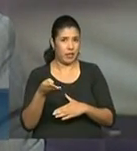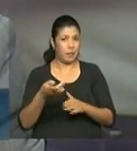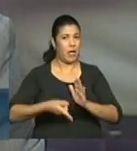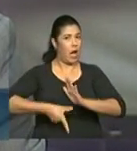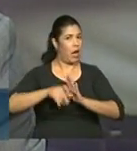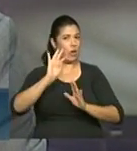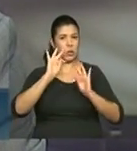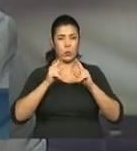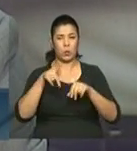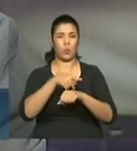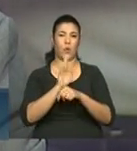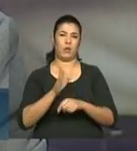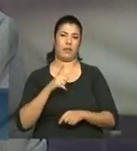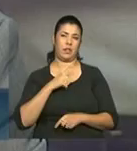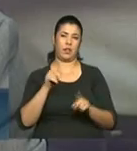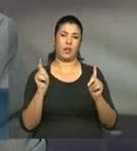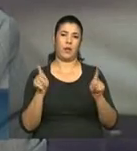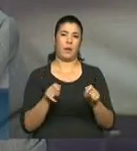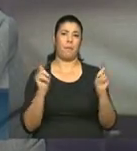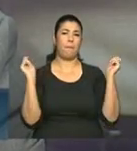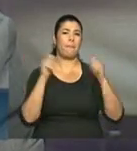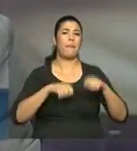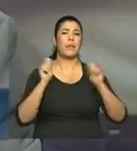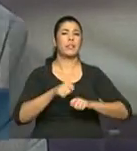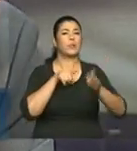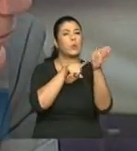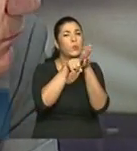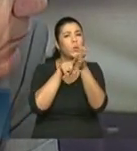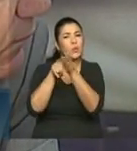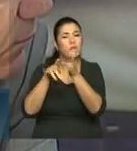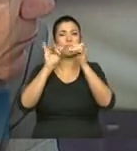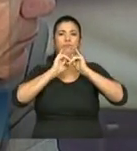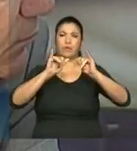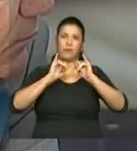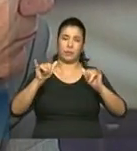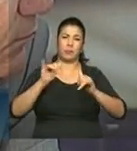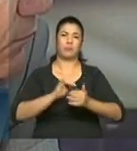de acesso, né? Capacidade diagnóstica, informação.